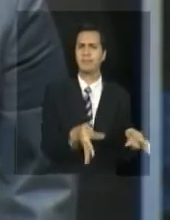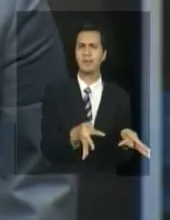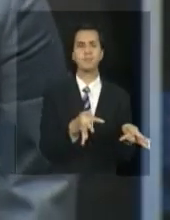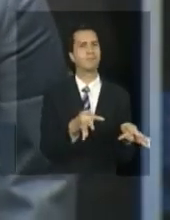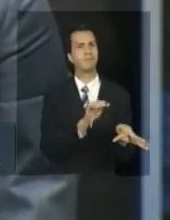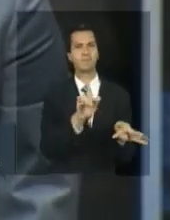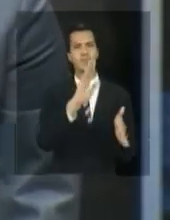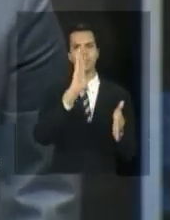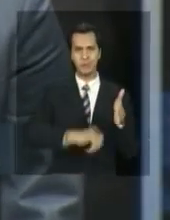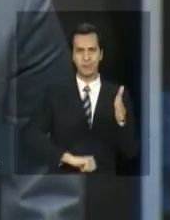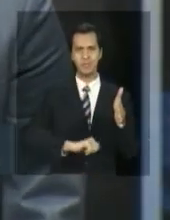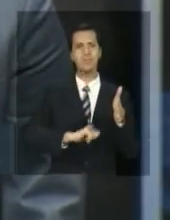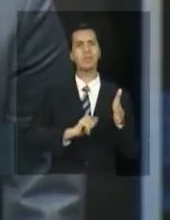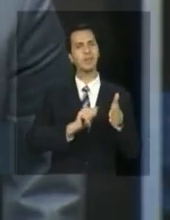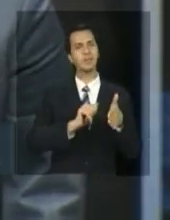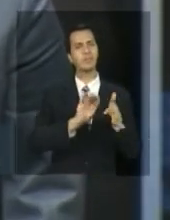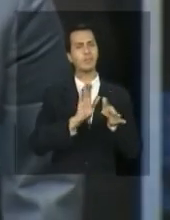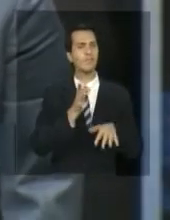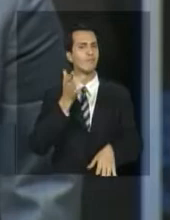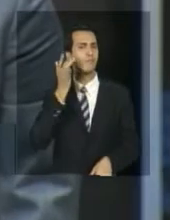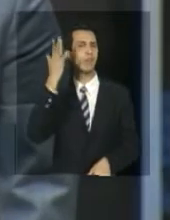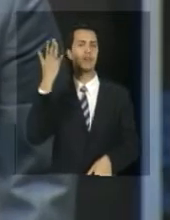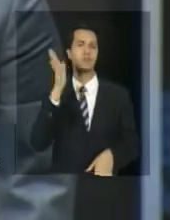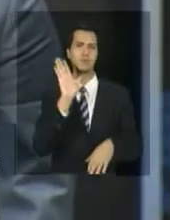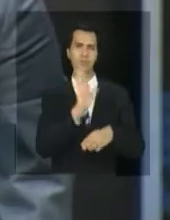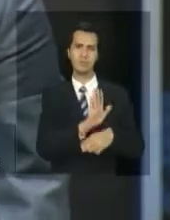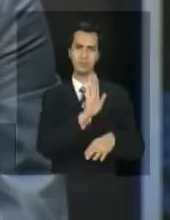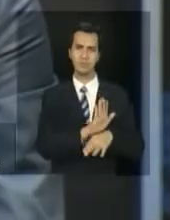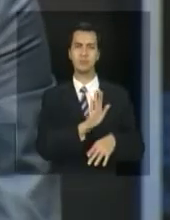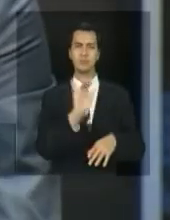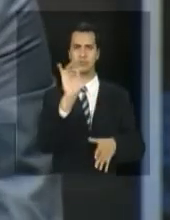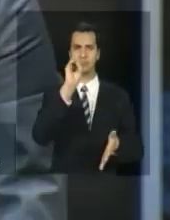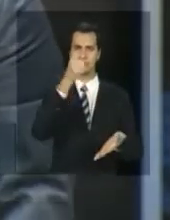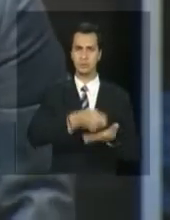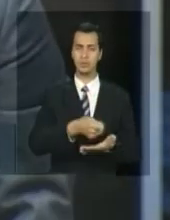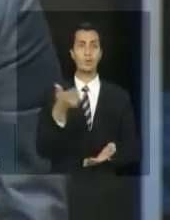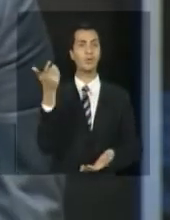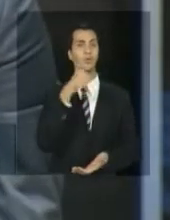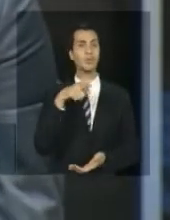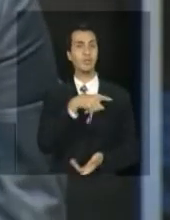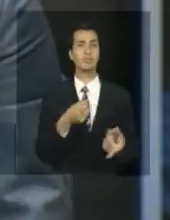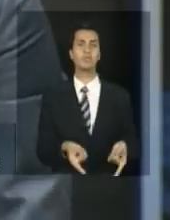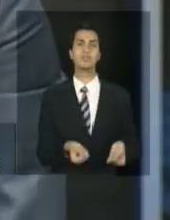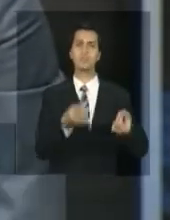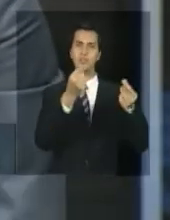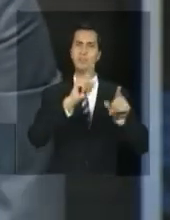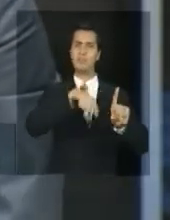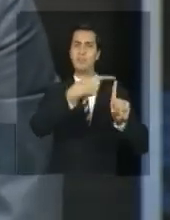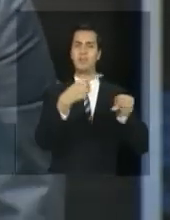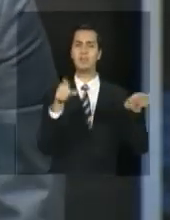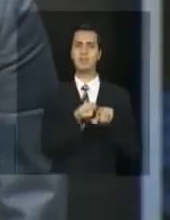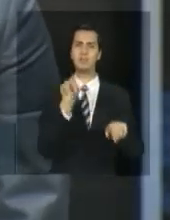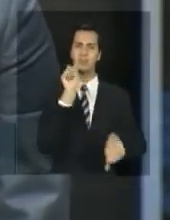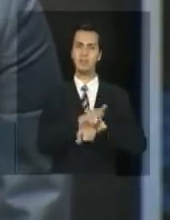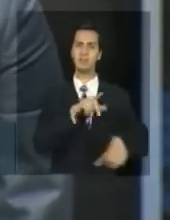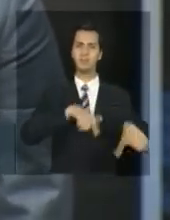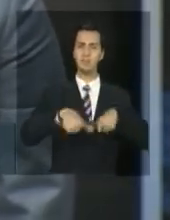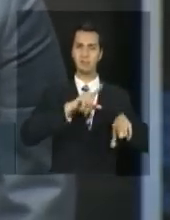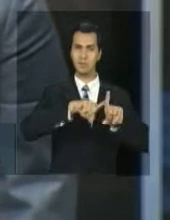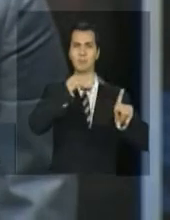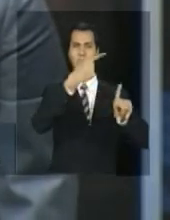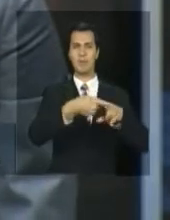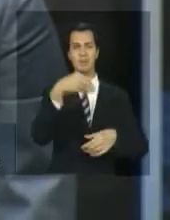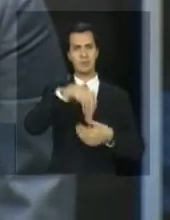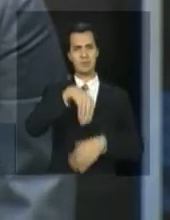individuais, micro e pequenas empresas, fundamentais para a geração de riqueza e de emprego nesse país, em